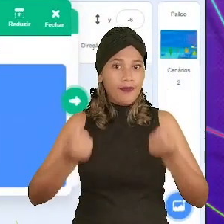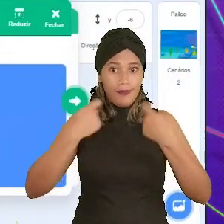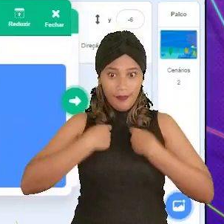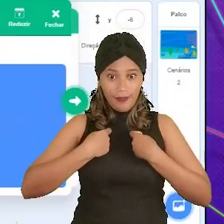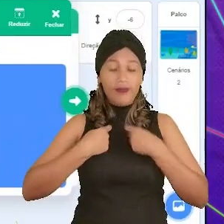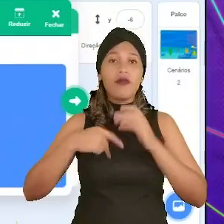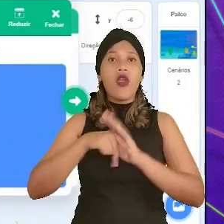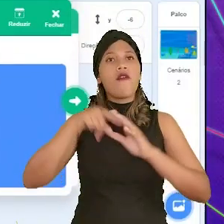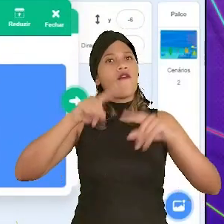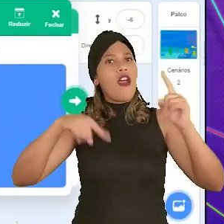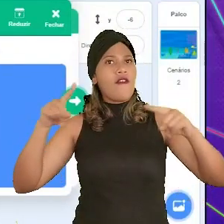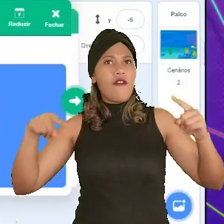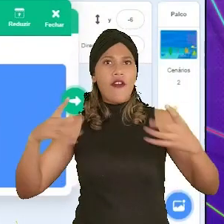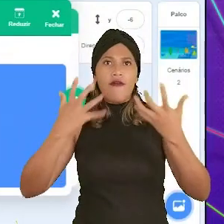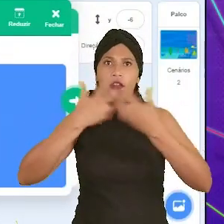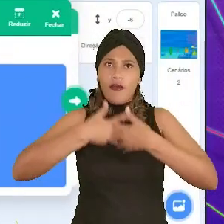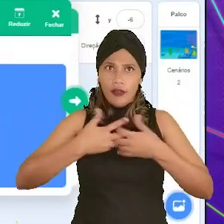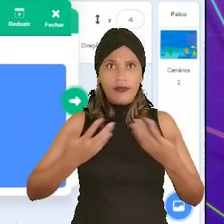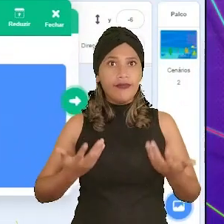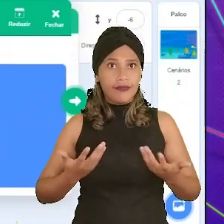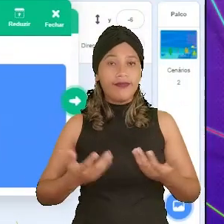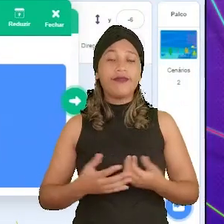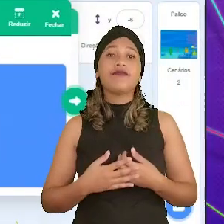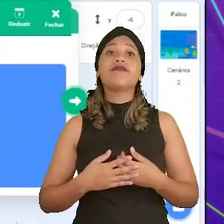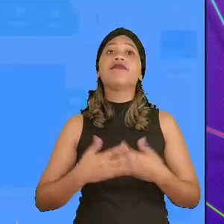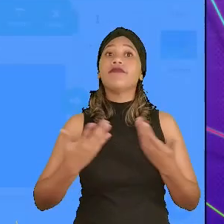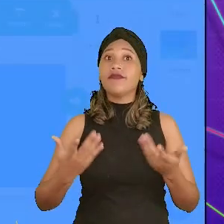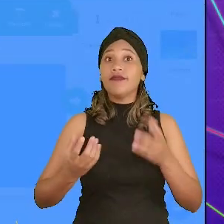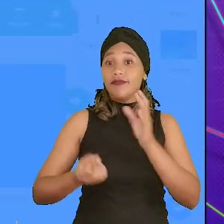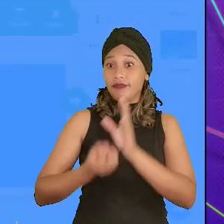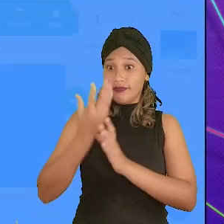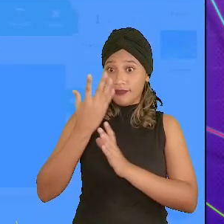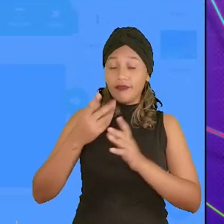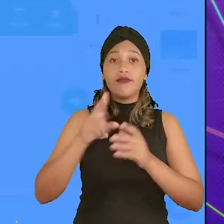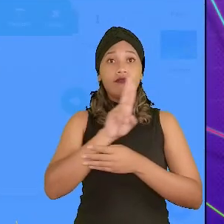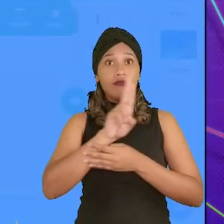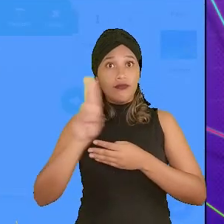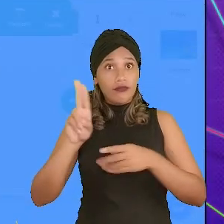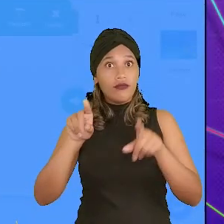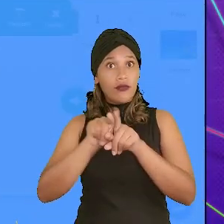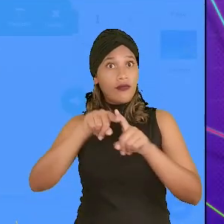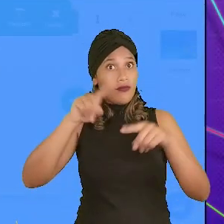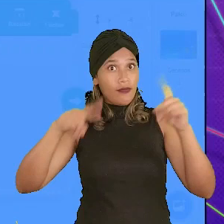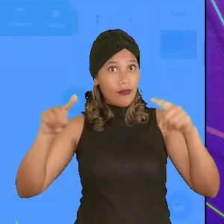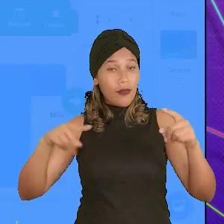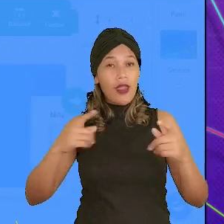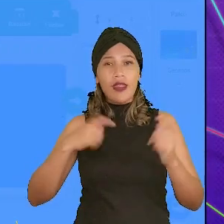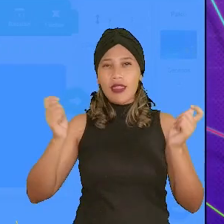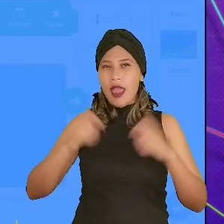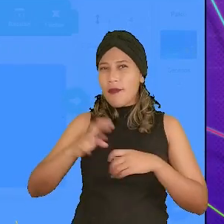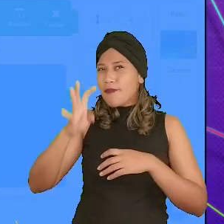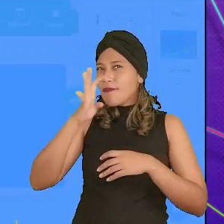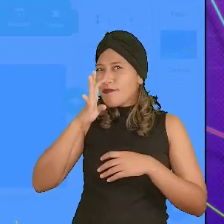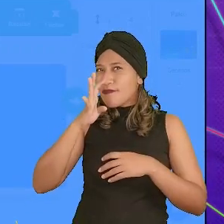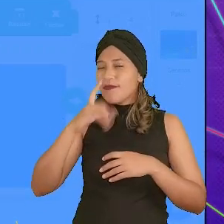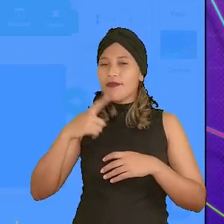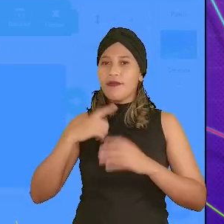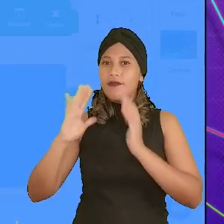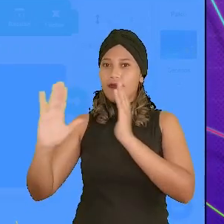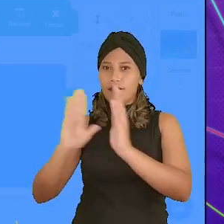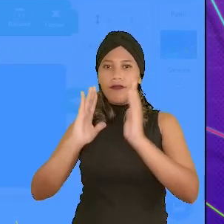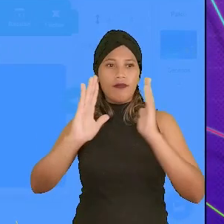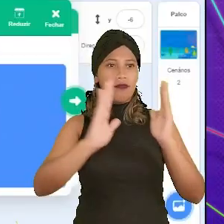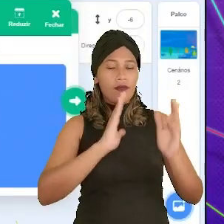para gente, podendo variar muito a funcionalidade de qualquer bloco. Após criada e nomeada a variável, podemos observar que temos agora